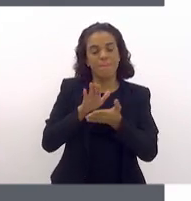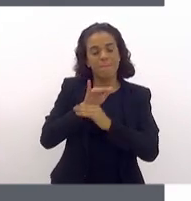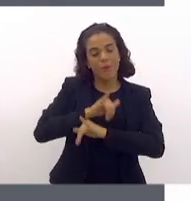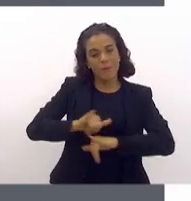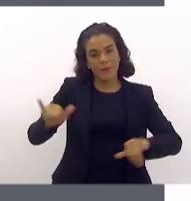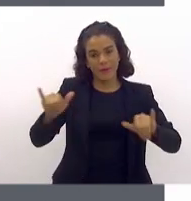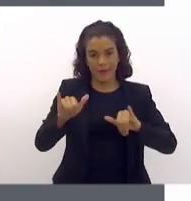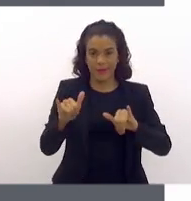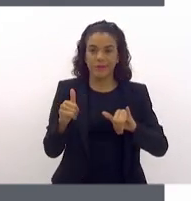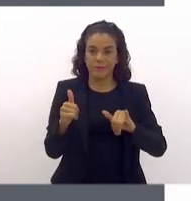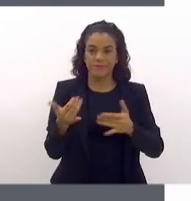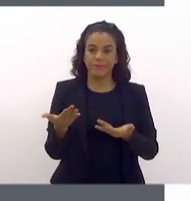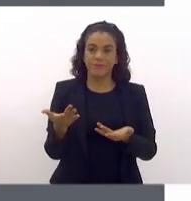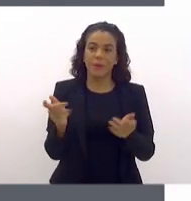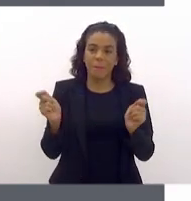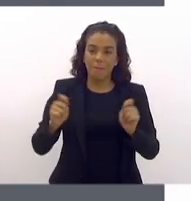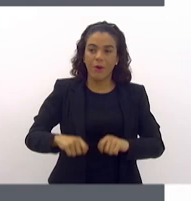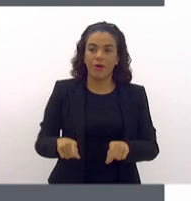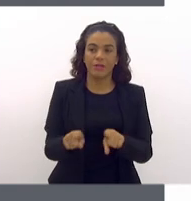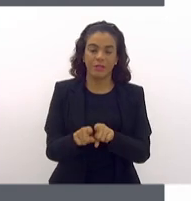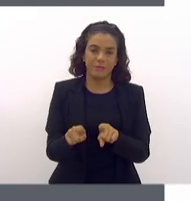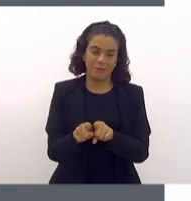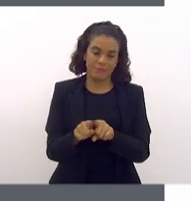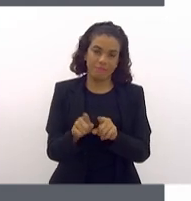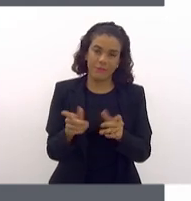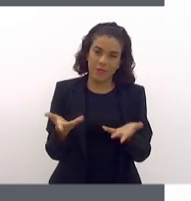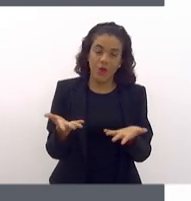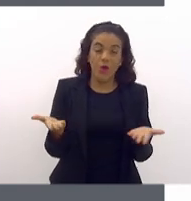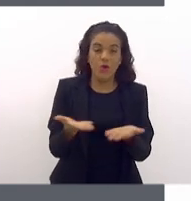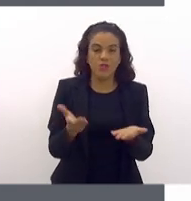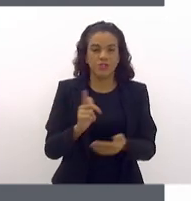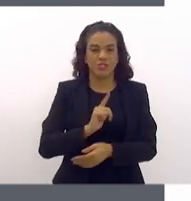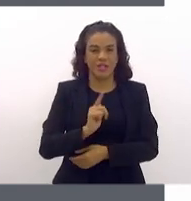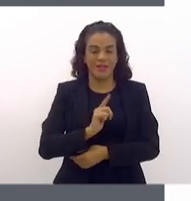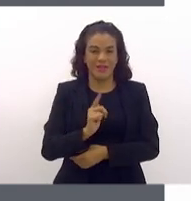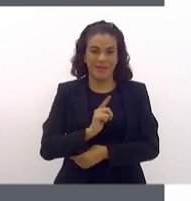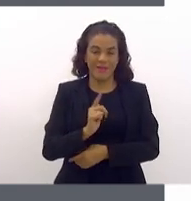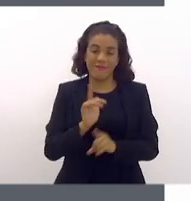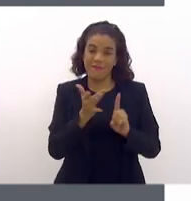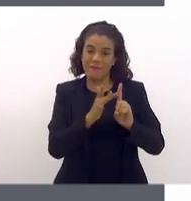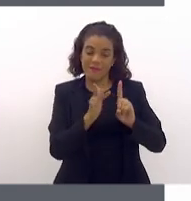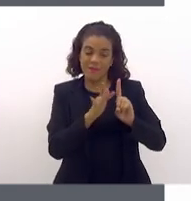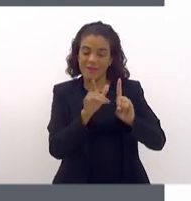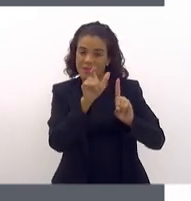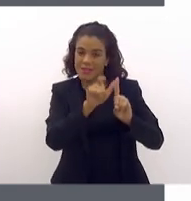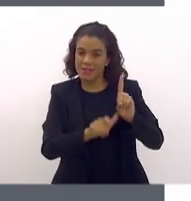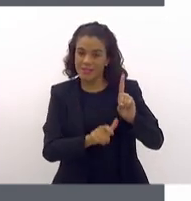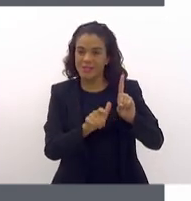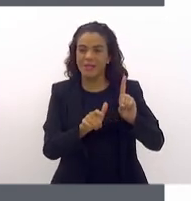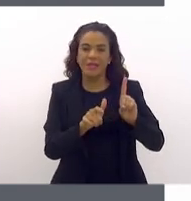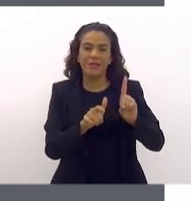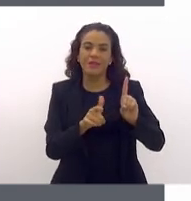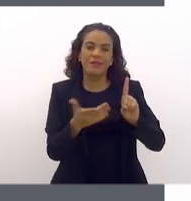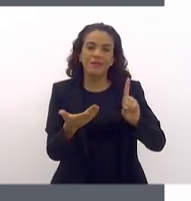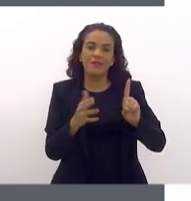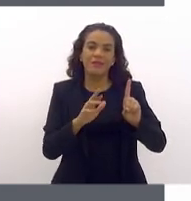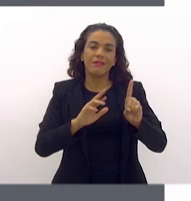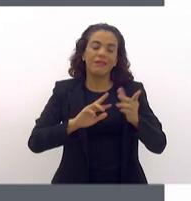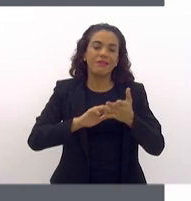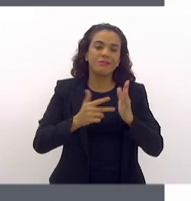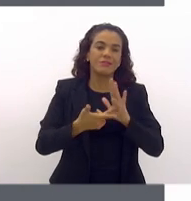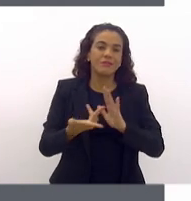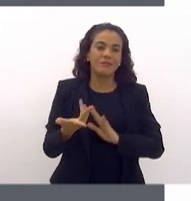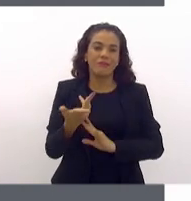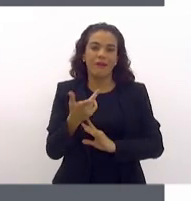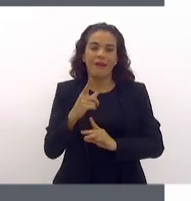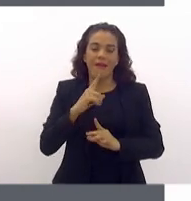Isso também pode, sim, influenciar o fato de que hoje a gente tem vítimas que não necessariamente reportam